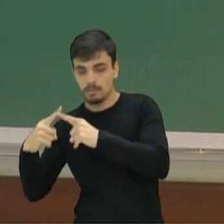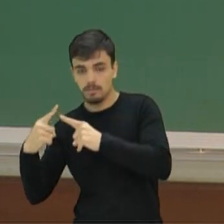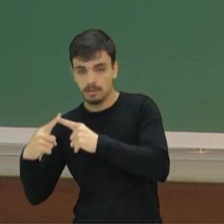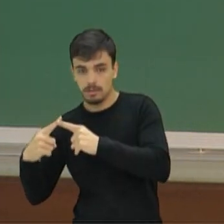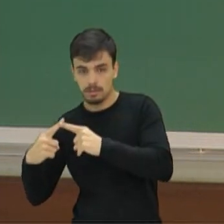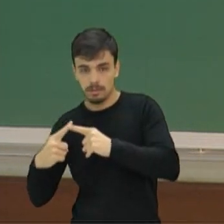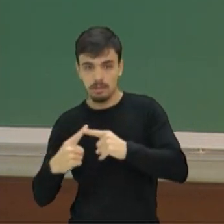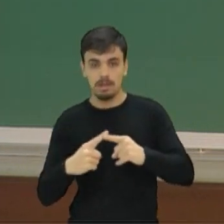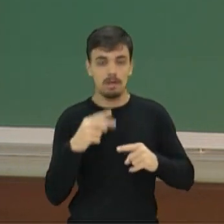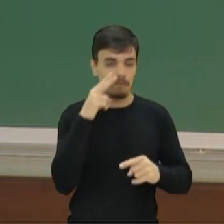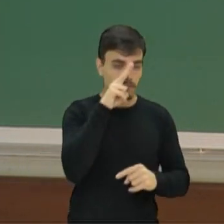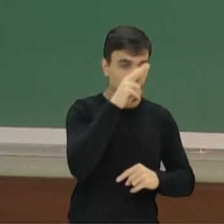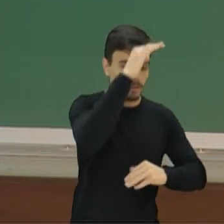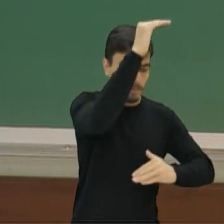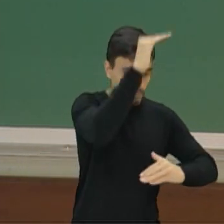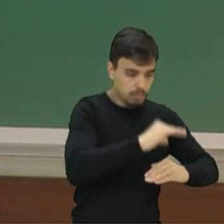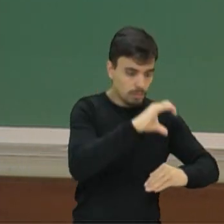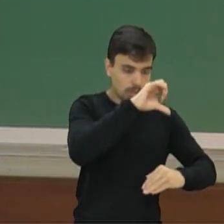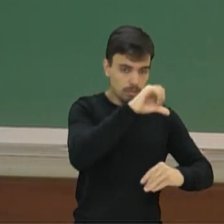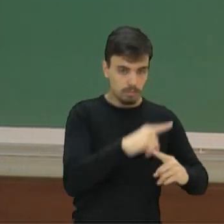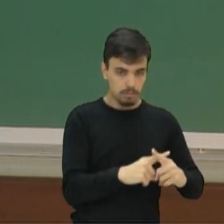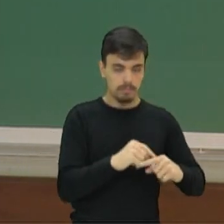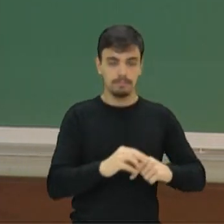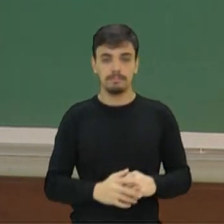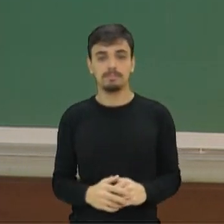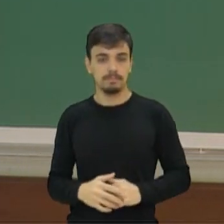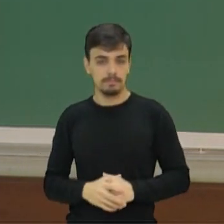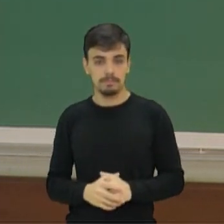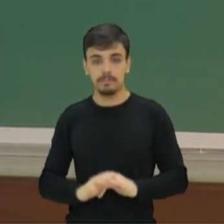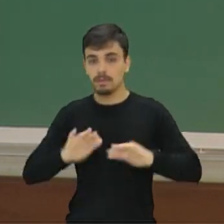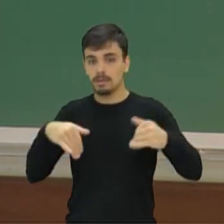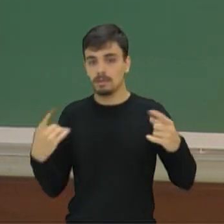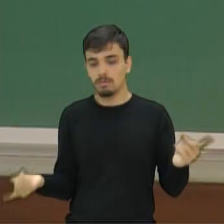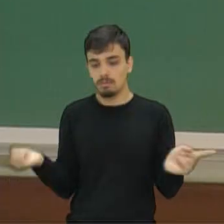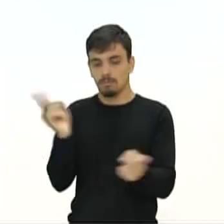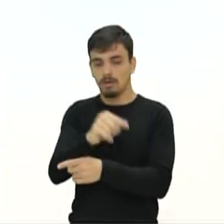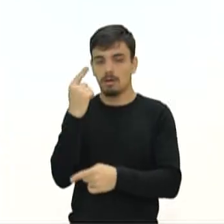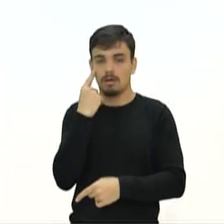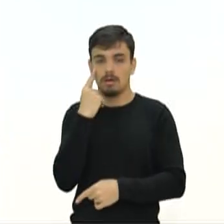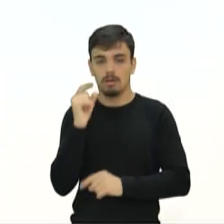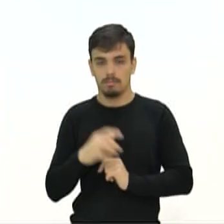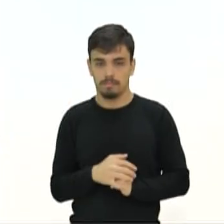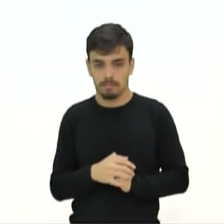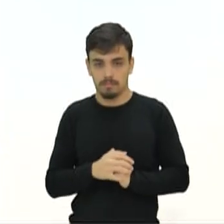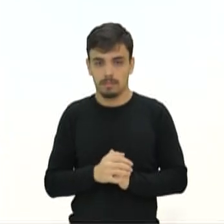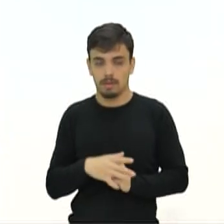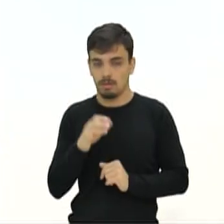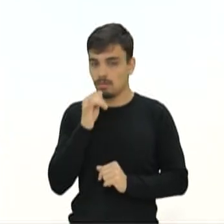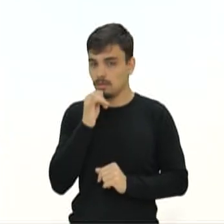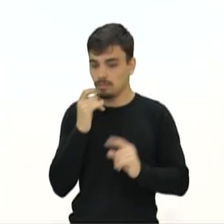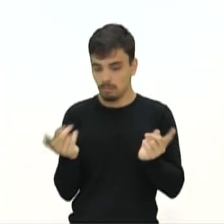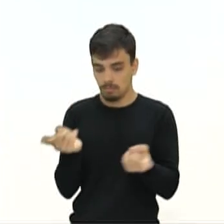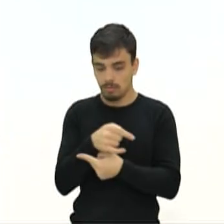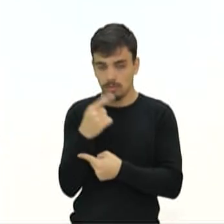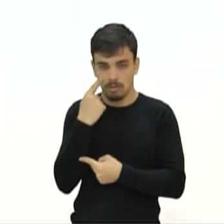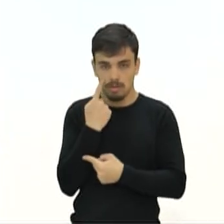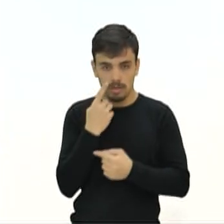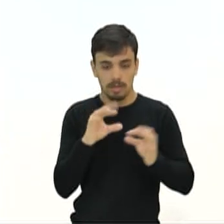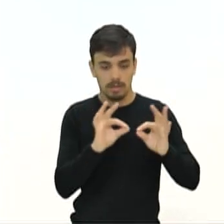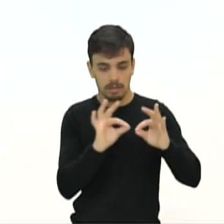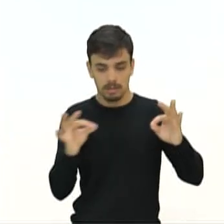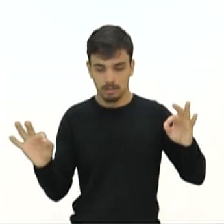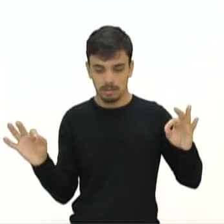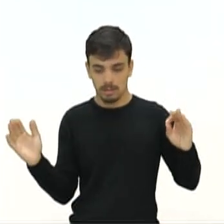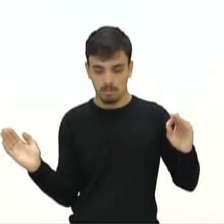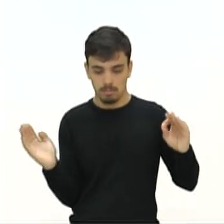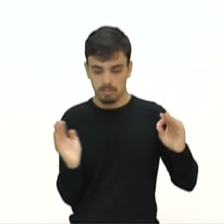força cai 9 vezes, tá? E o inverso? Se eu pego a distância, agora o inverso. Se eu diminuo